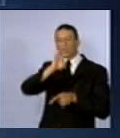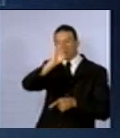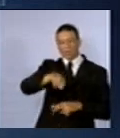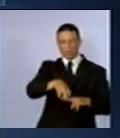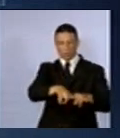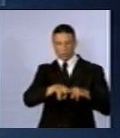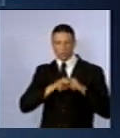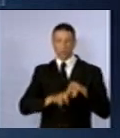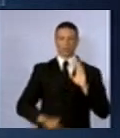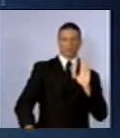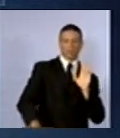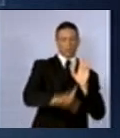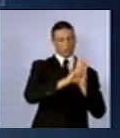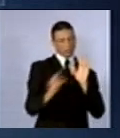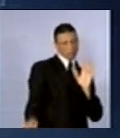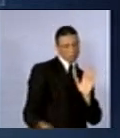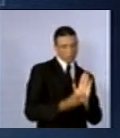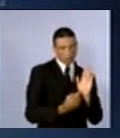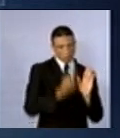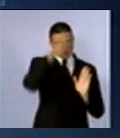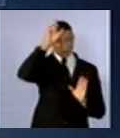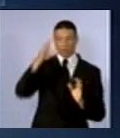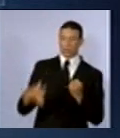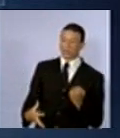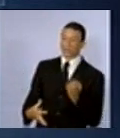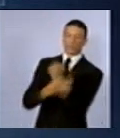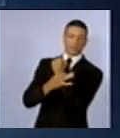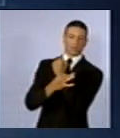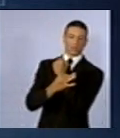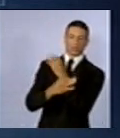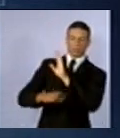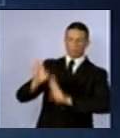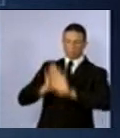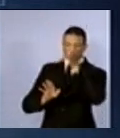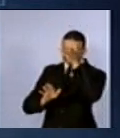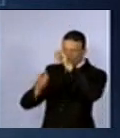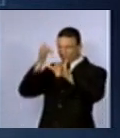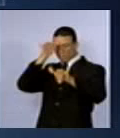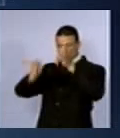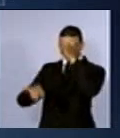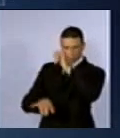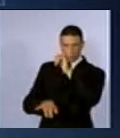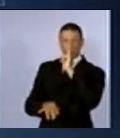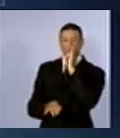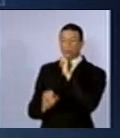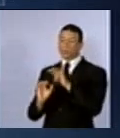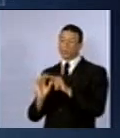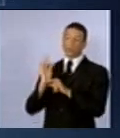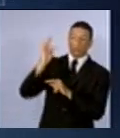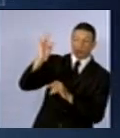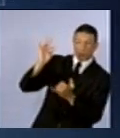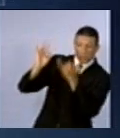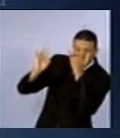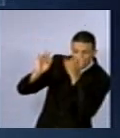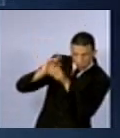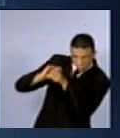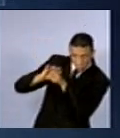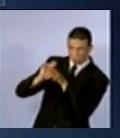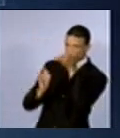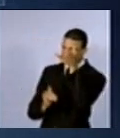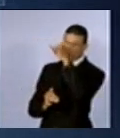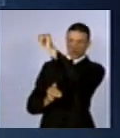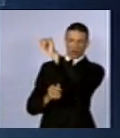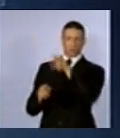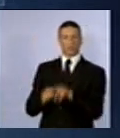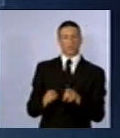do princípio da precaução. A tomada de medidas, né, de se antecipar a eventuais riscos a custos